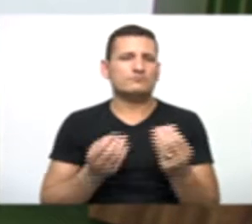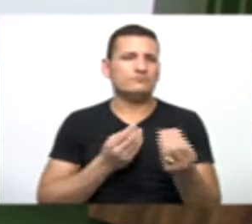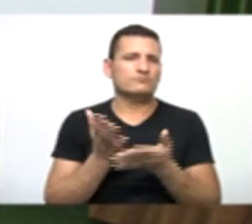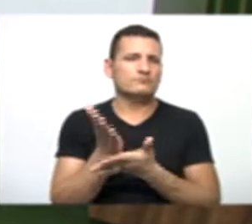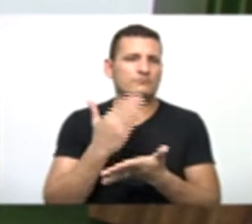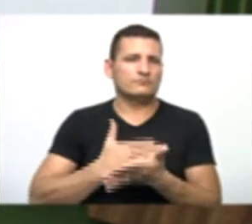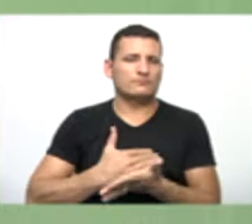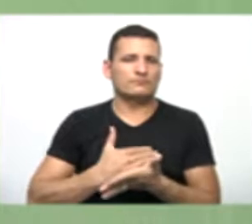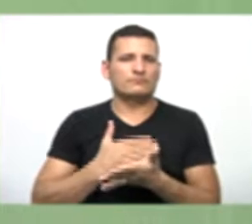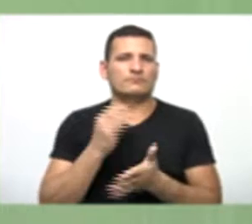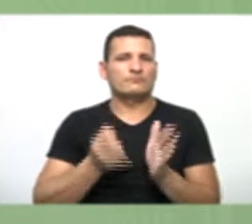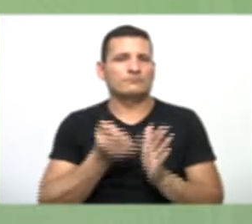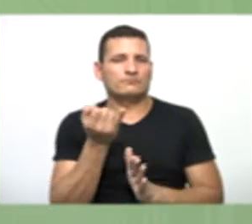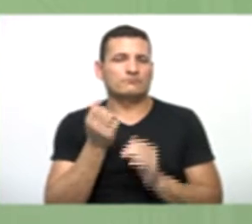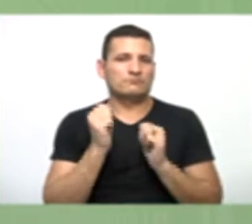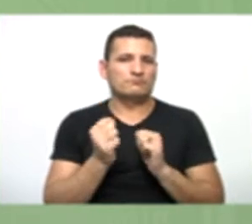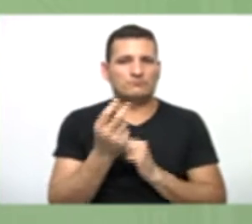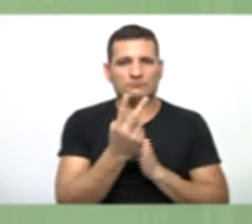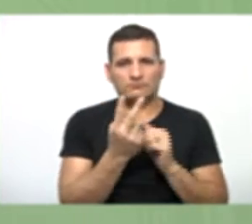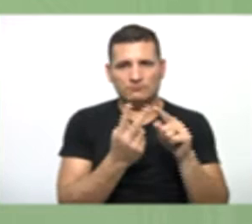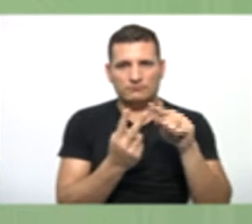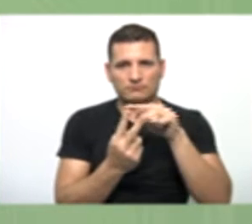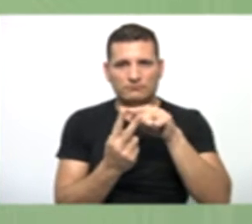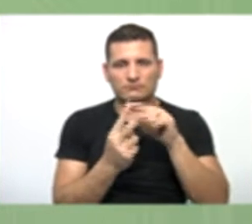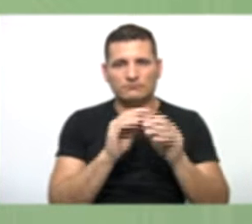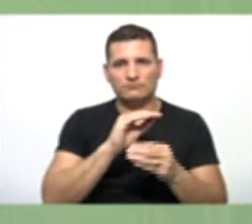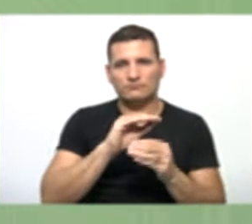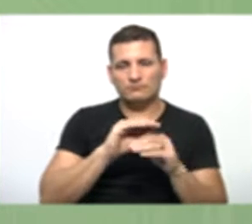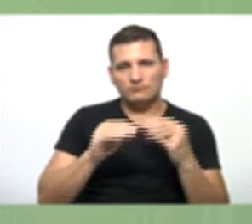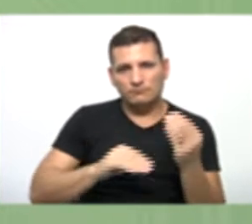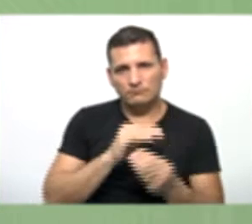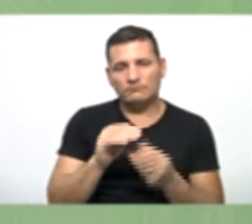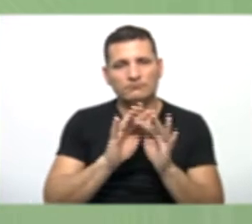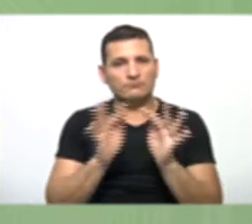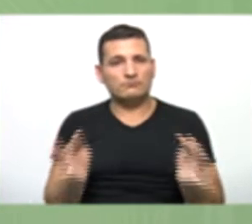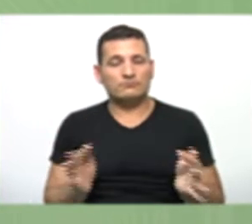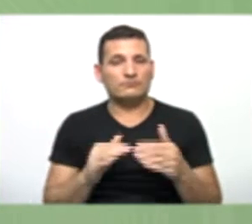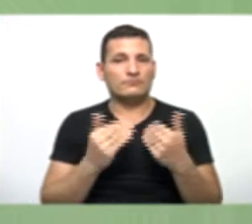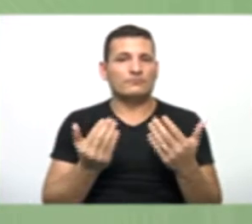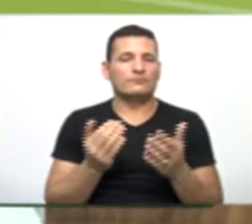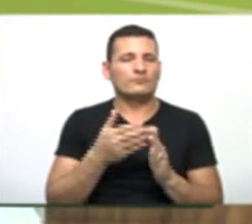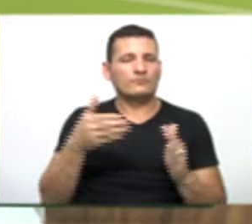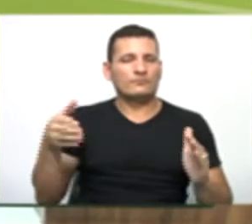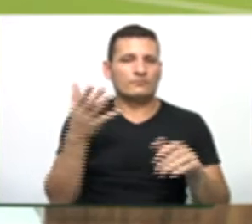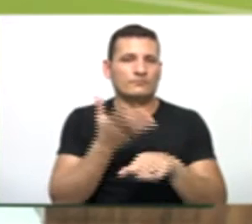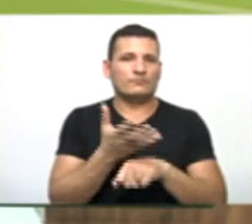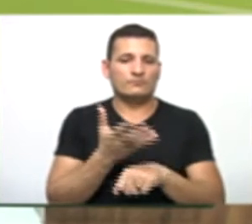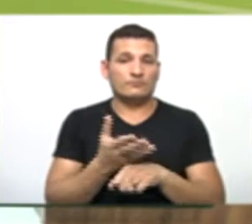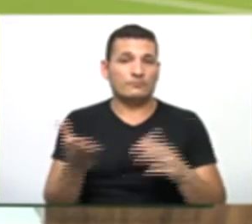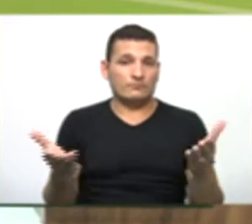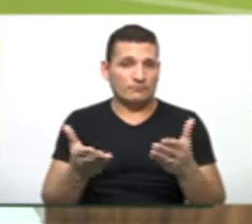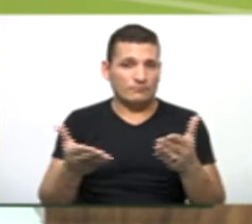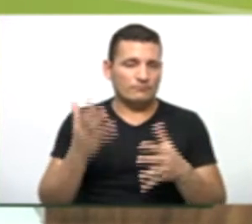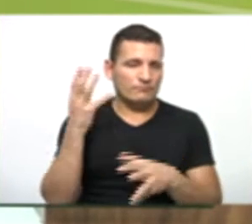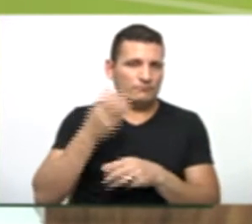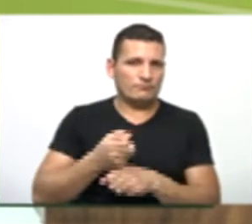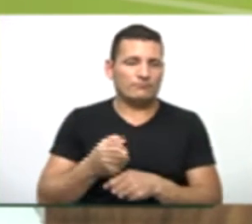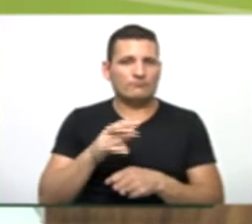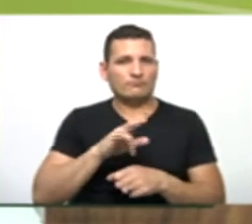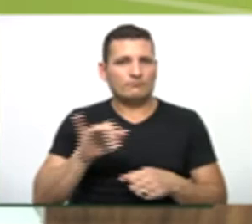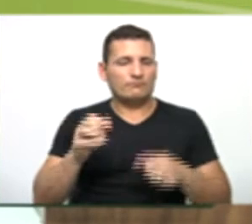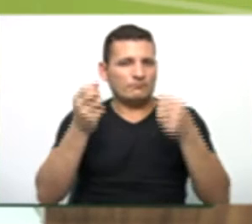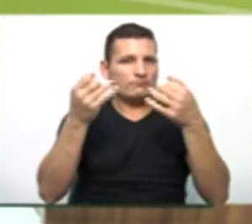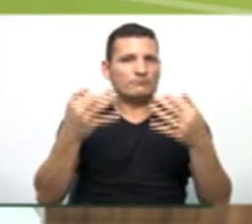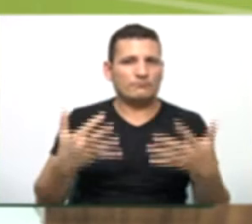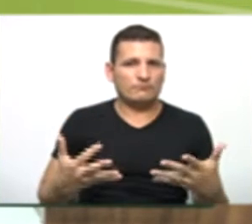modo simples ou composto. E composto, certo, então, Rafael? Durante o semestre letivo, durante a disciplina, e hoje na revisão, a gente vai abordar o que